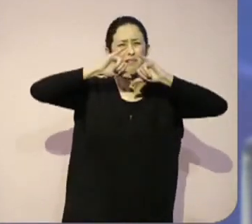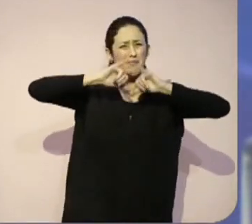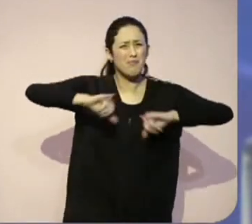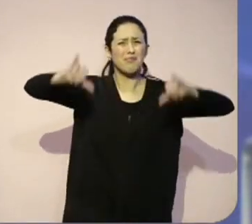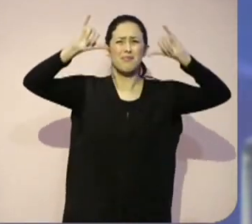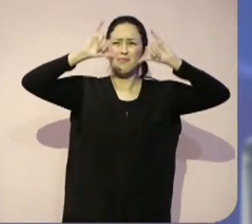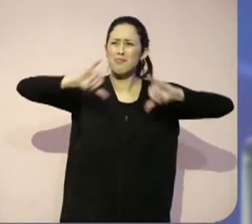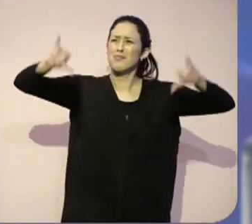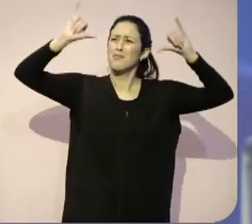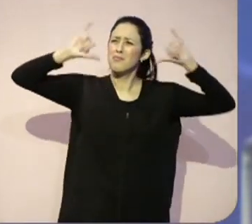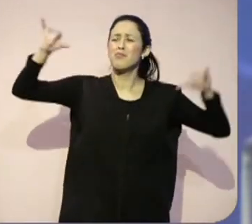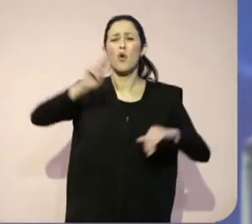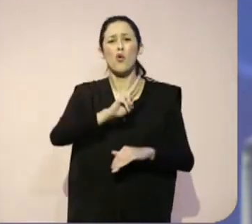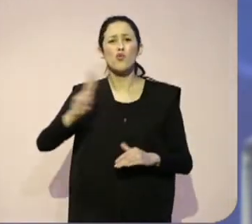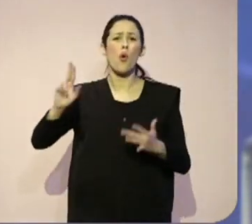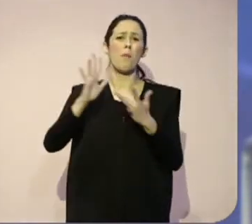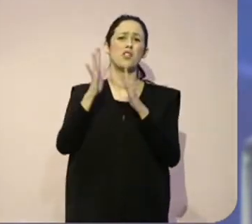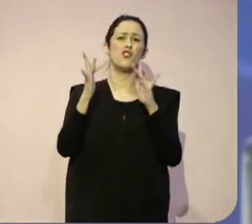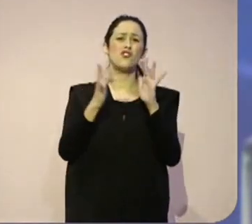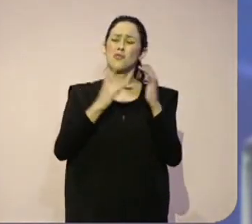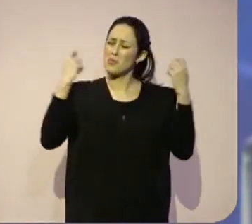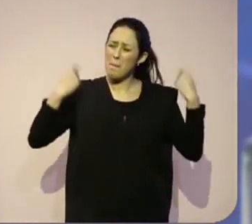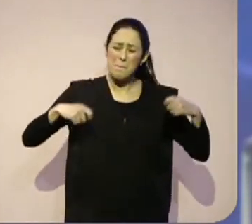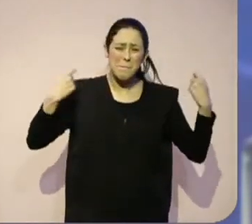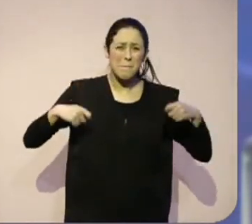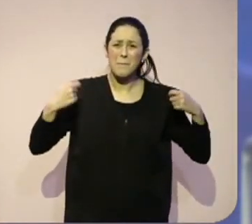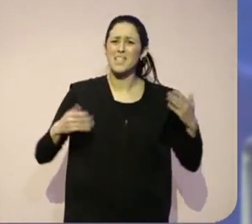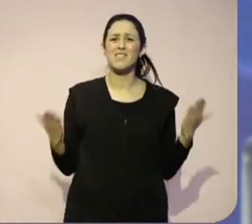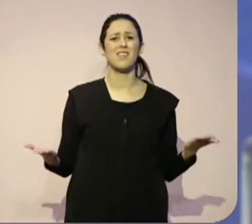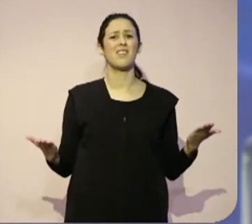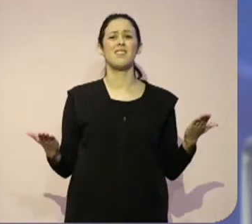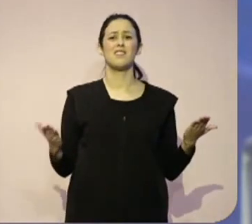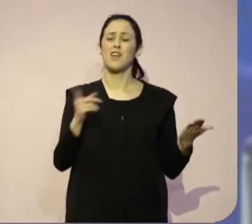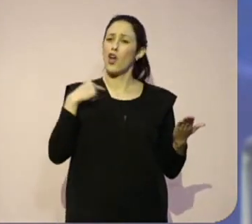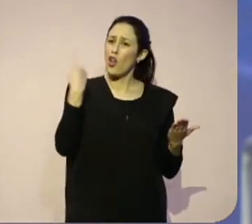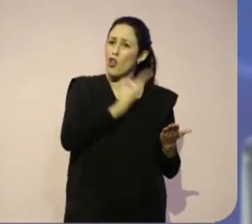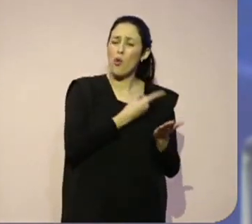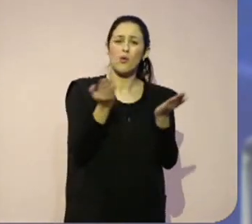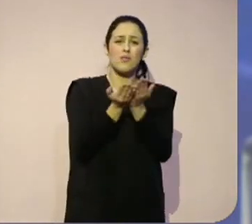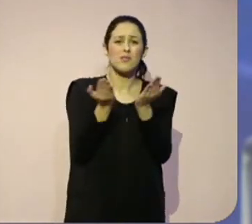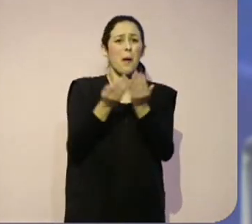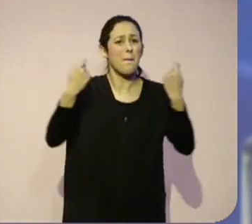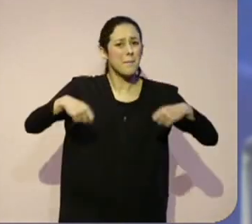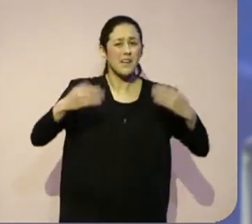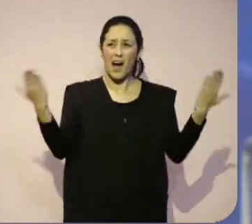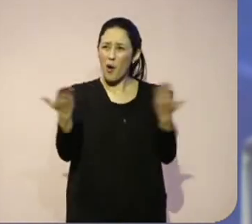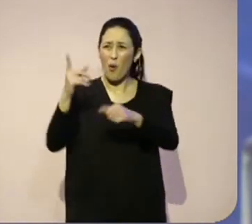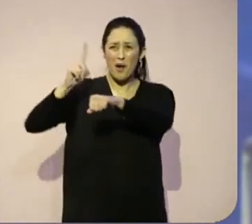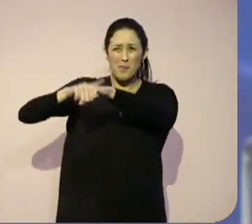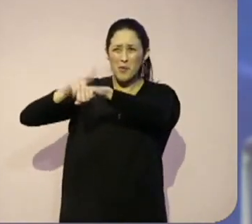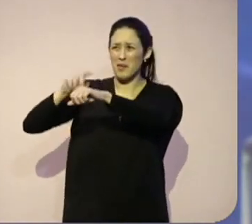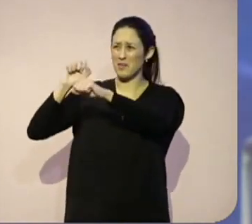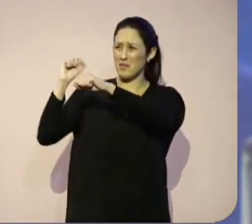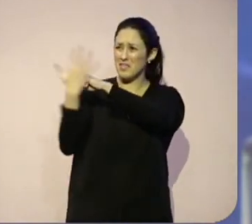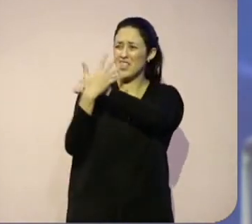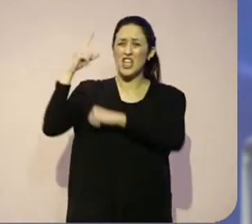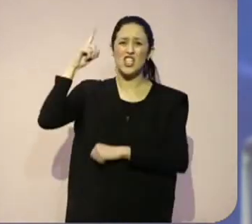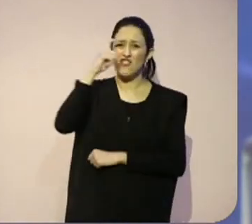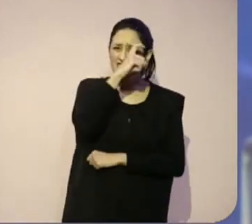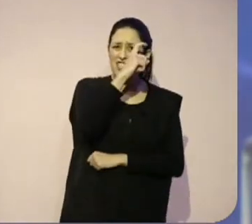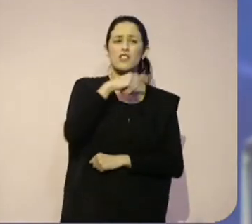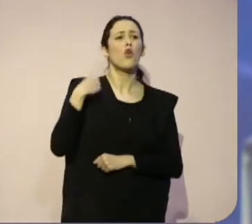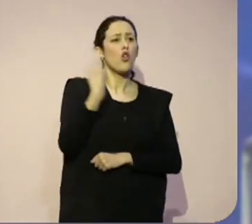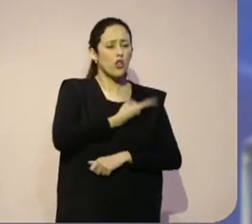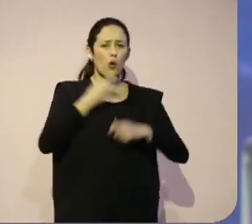constantemente o nome de Jesus. A necessidade num tempo de crise do cristão deve ser essa: